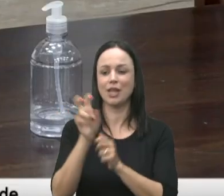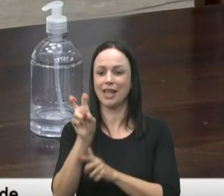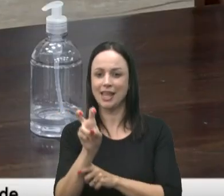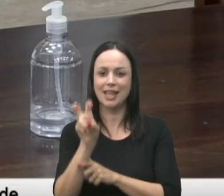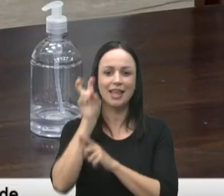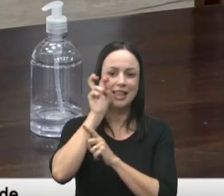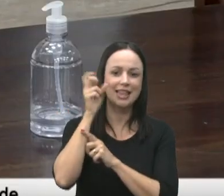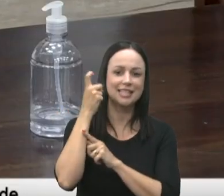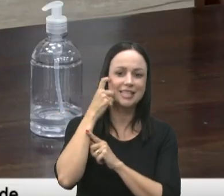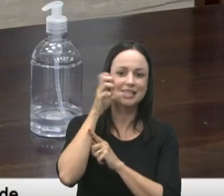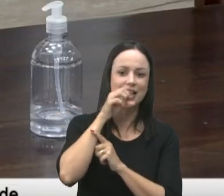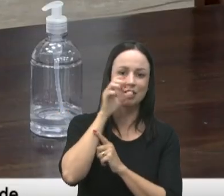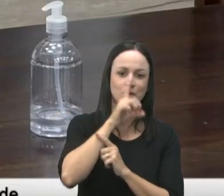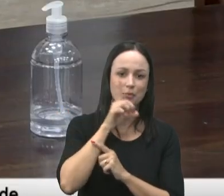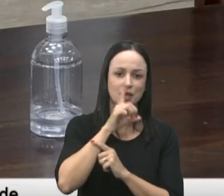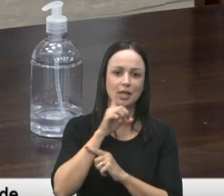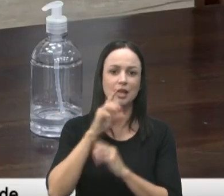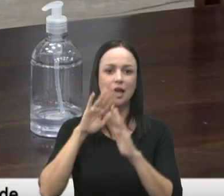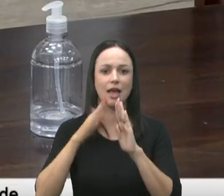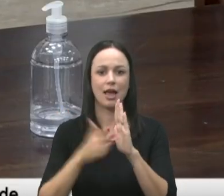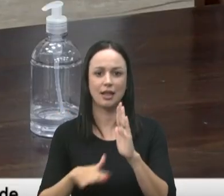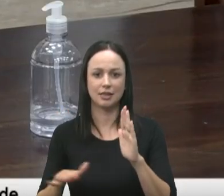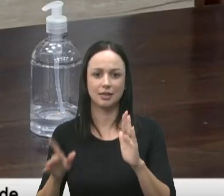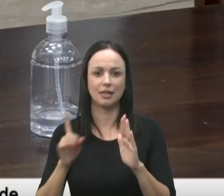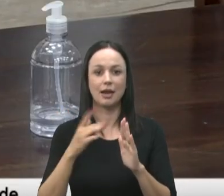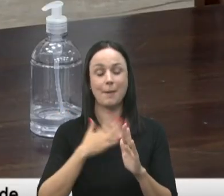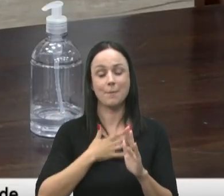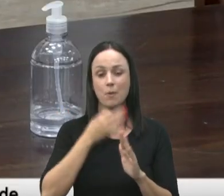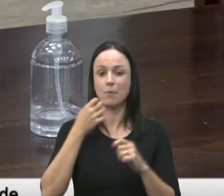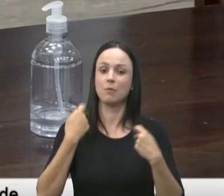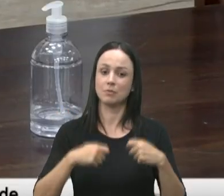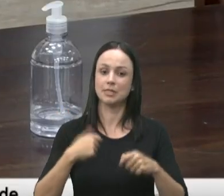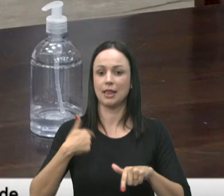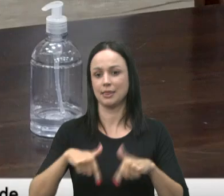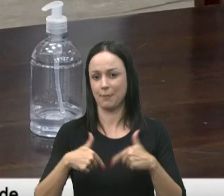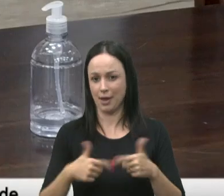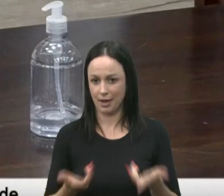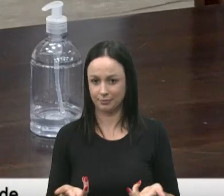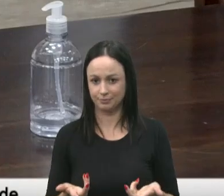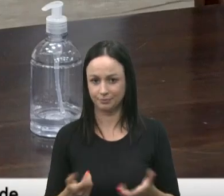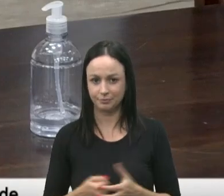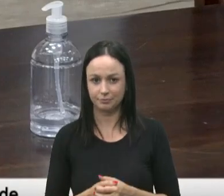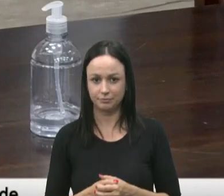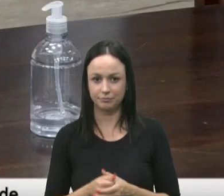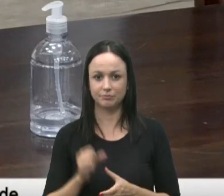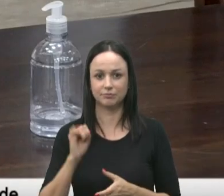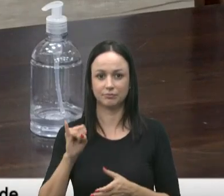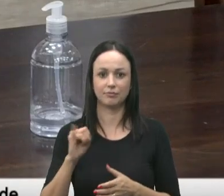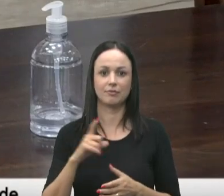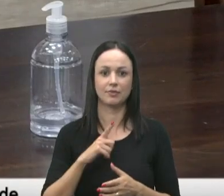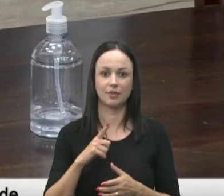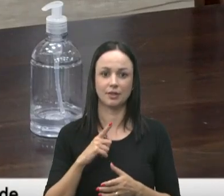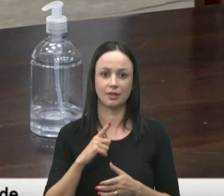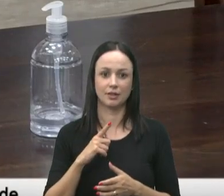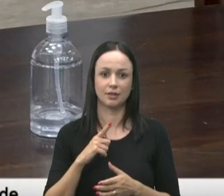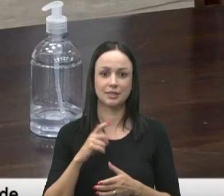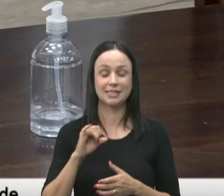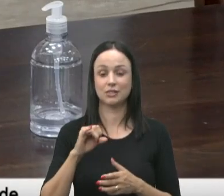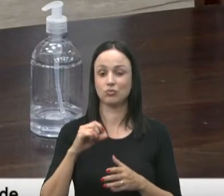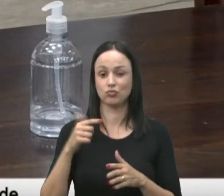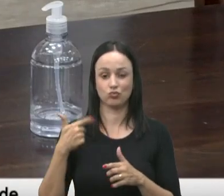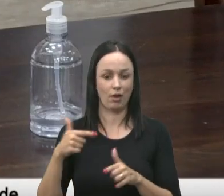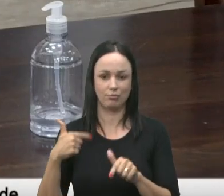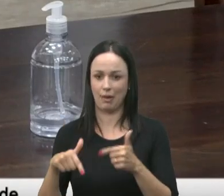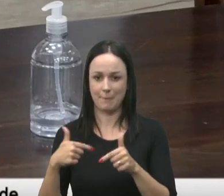não trabalha. E, na minha visão, deveria trabalhar. Porque se não há o